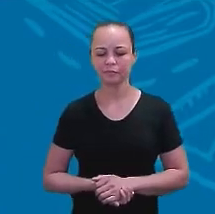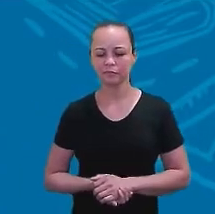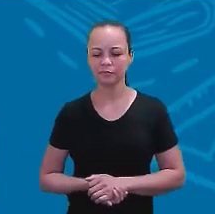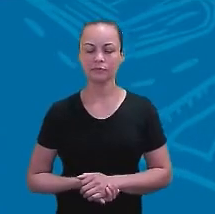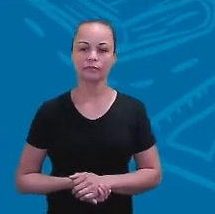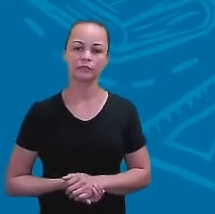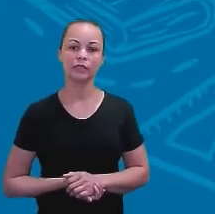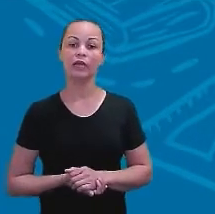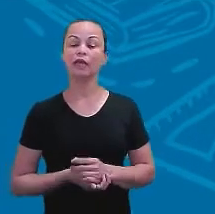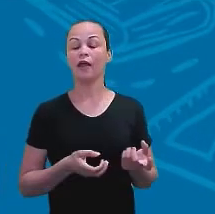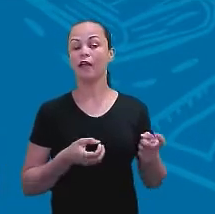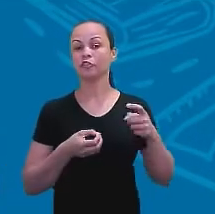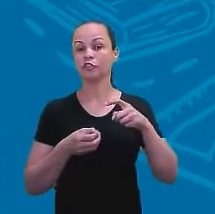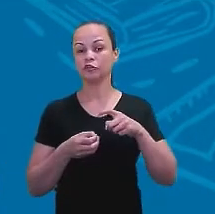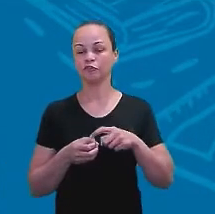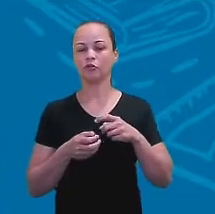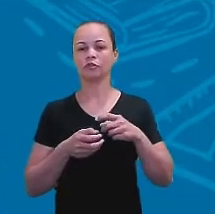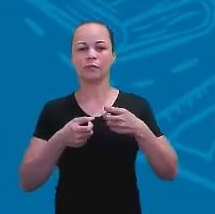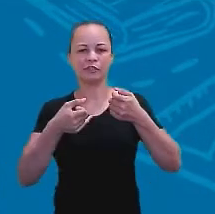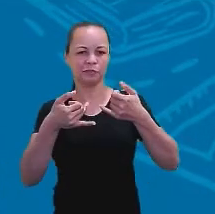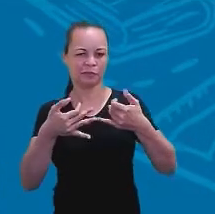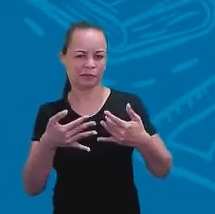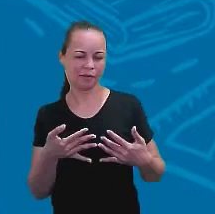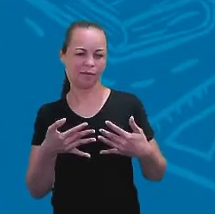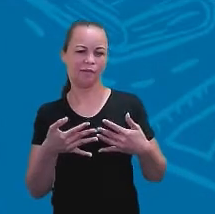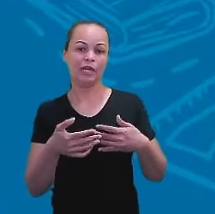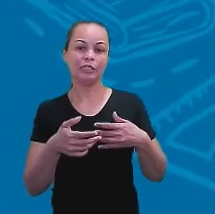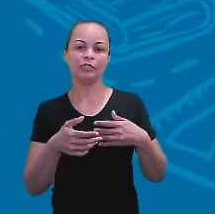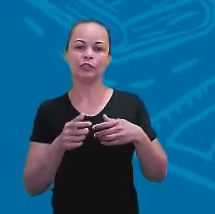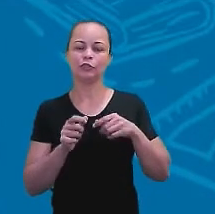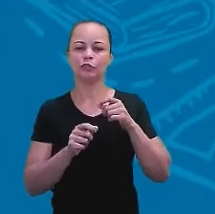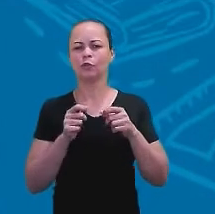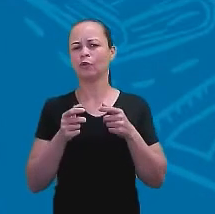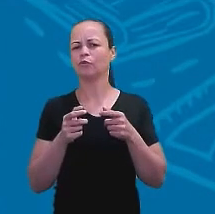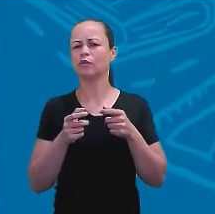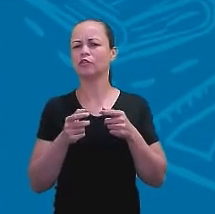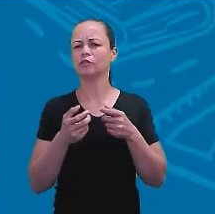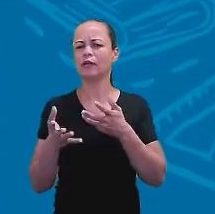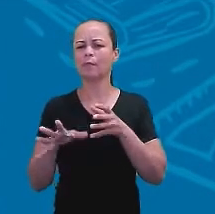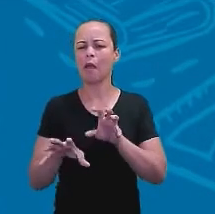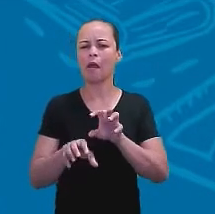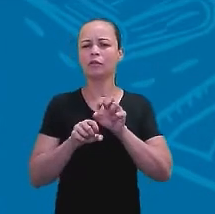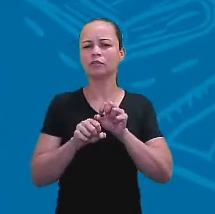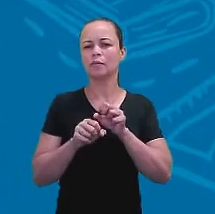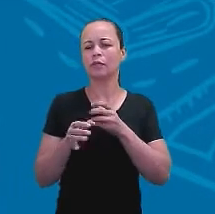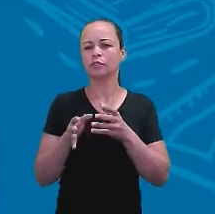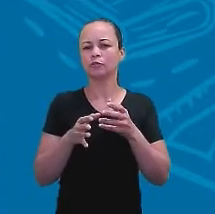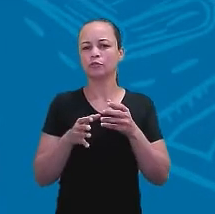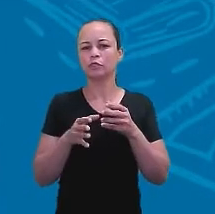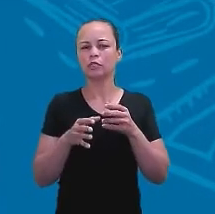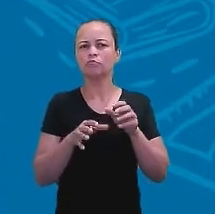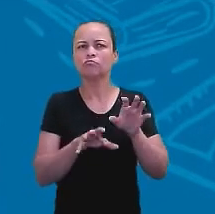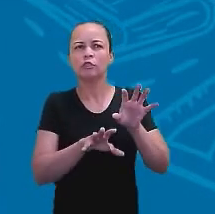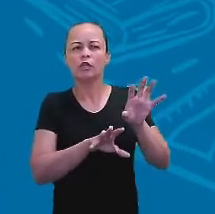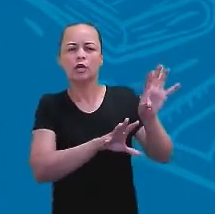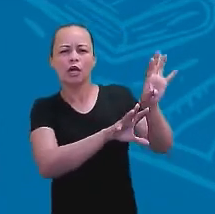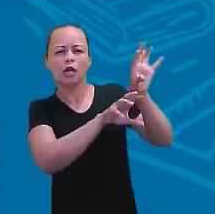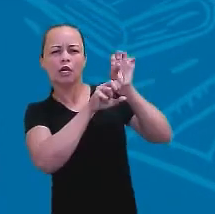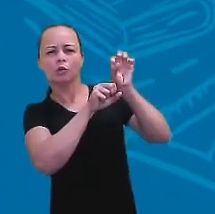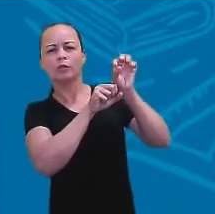gente retorna, né, para falar de que quando a gente acaba recebendo, né, um excesso de